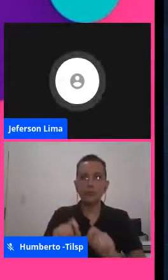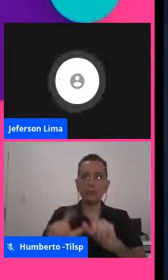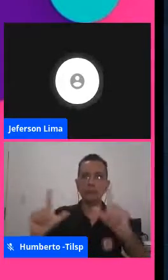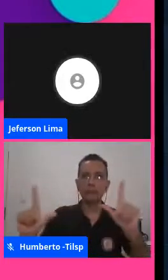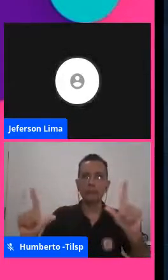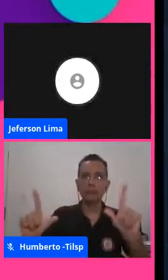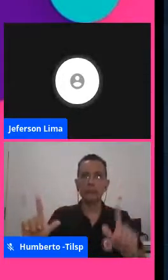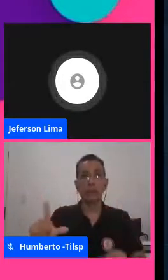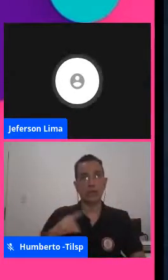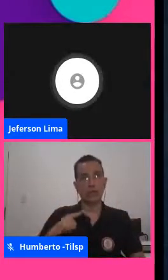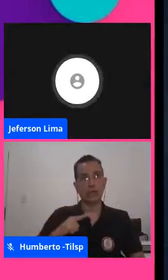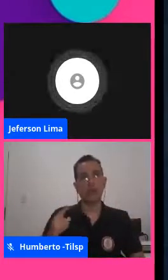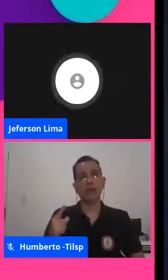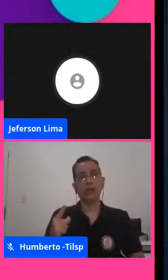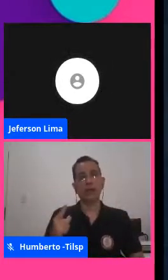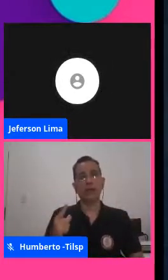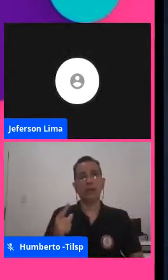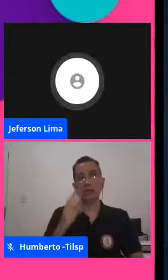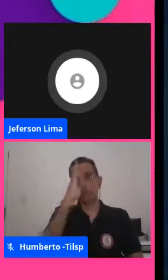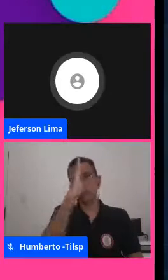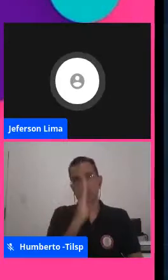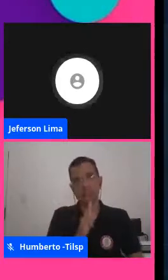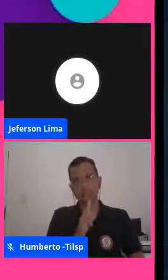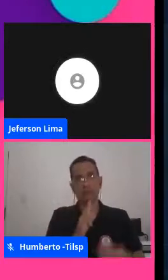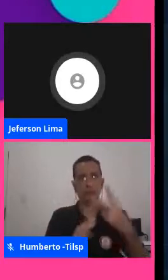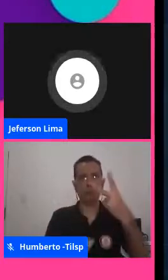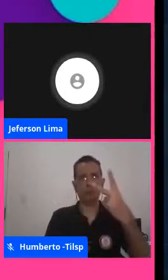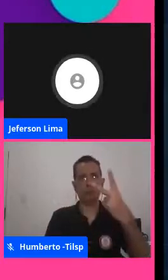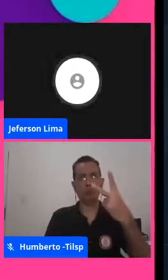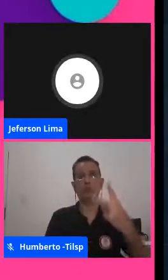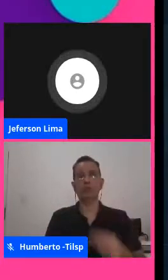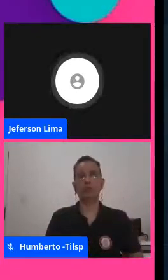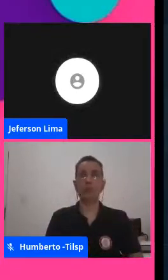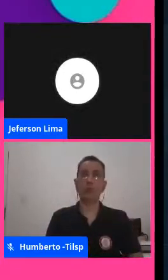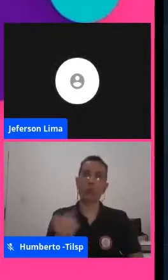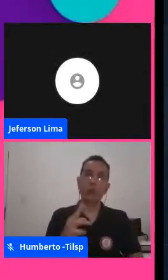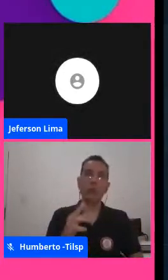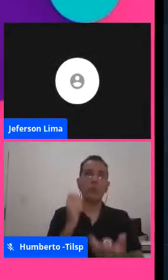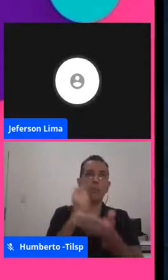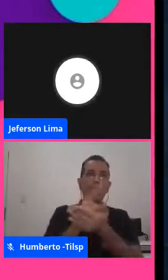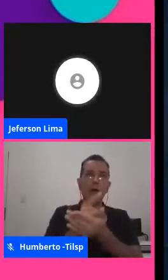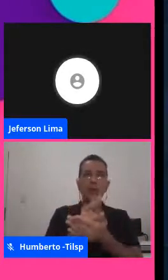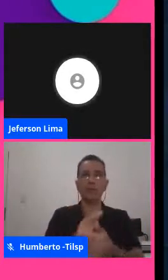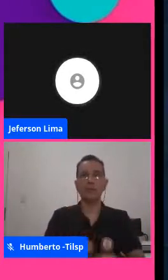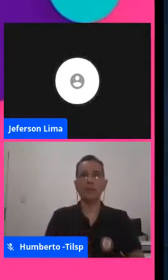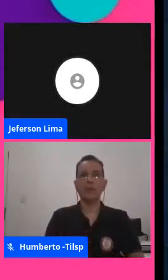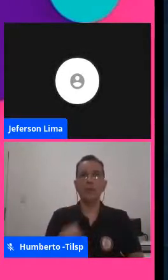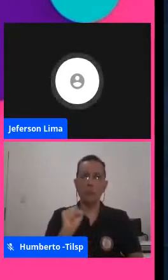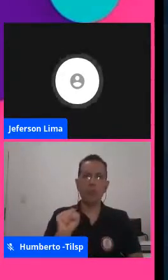dois planos, o gratuito, que é o Spark, o Blaze, que é pago. Você pode configurar